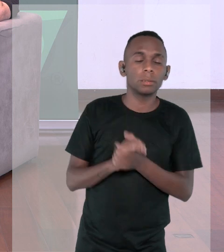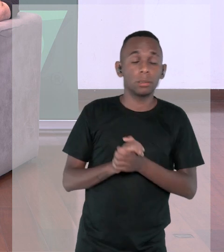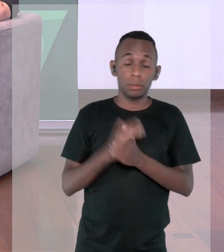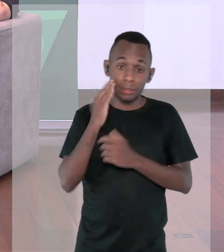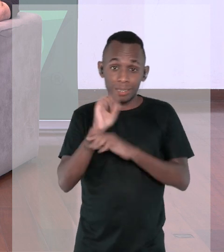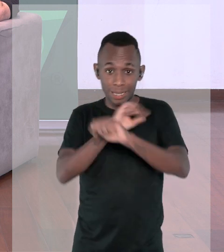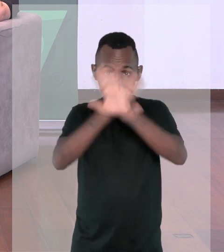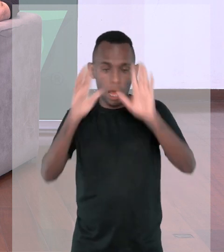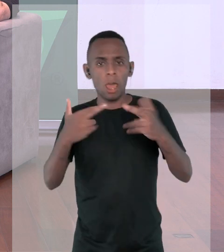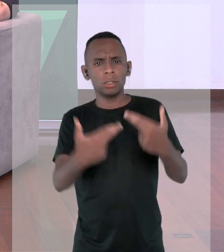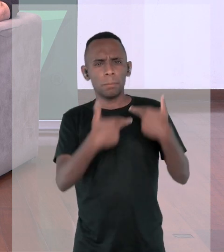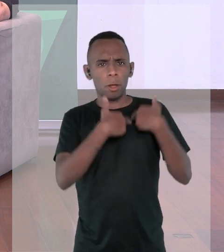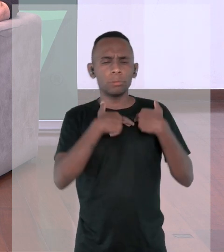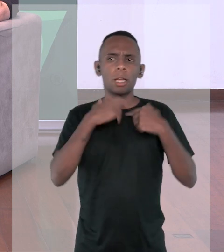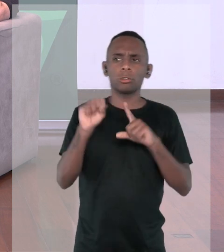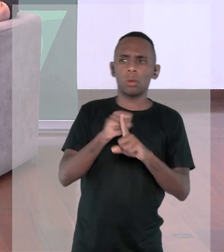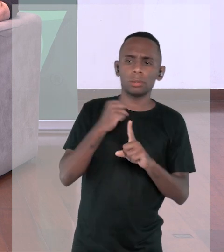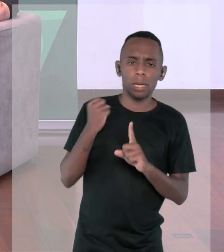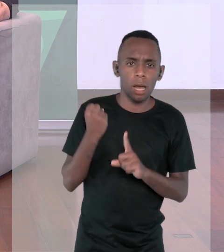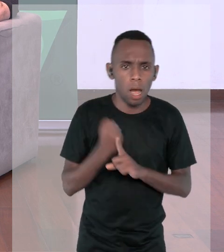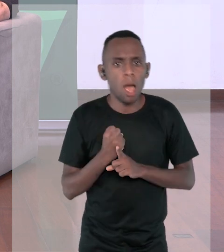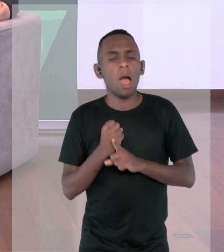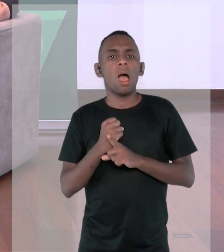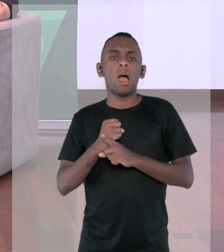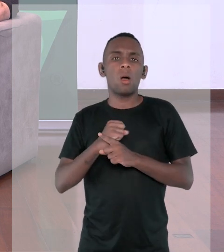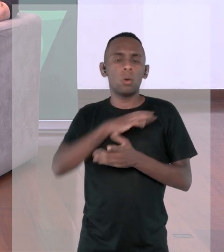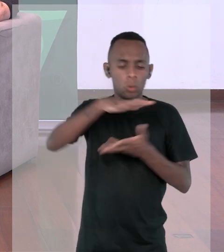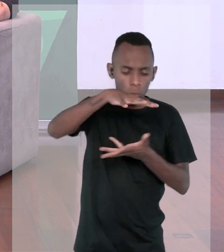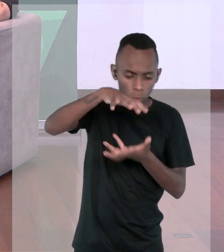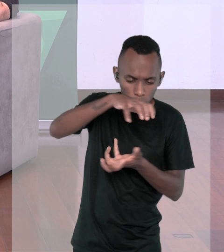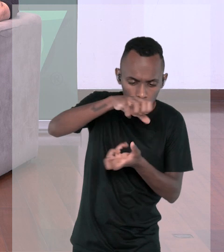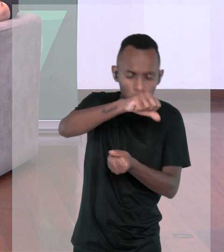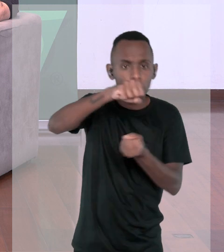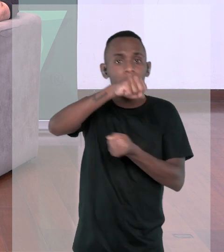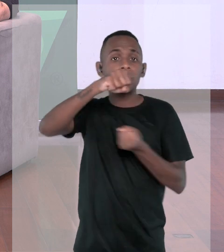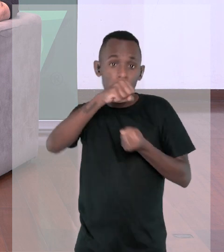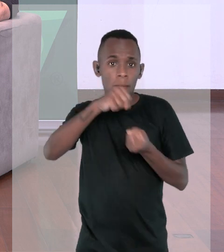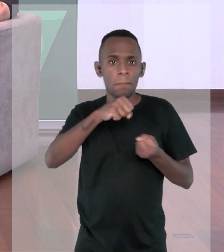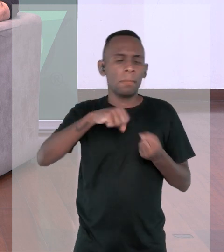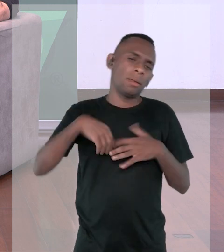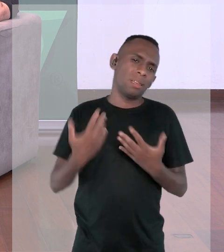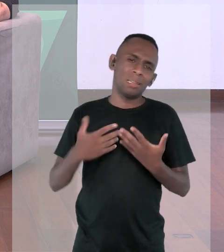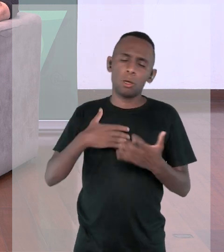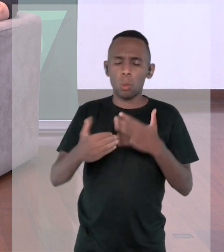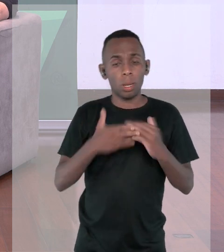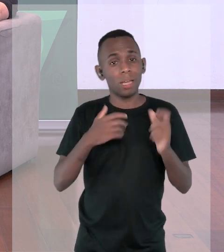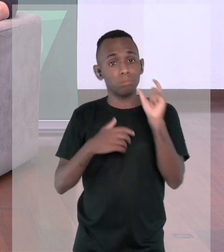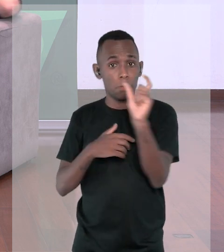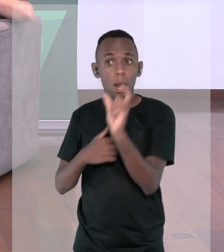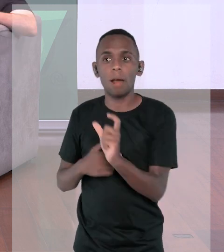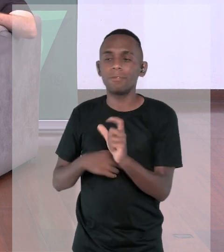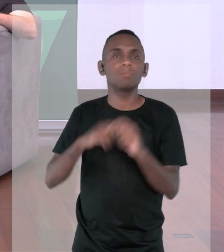seguinte, responsabilidade social, sustentabilidade, ESG, o termo que for, não dá mais